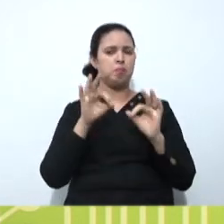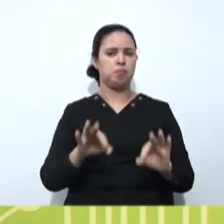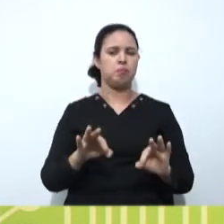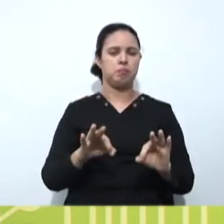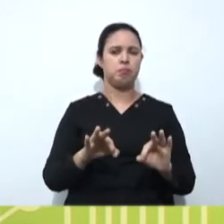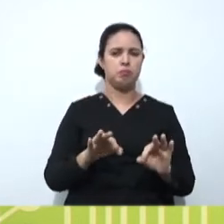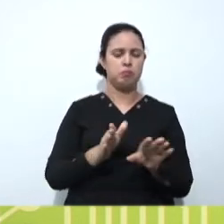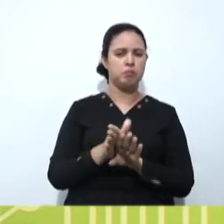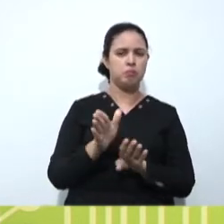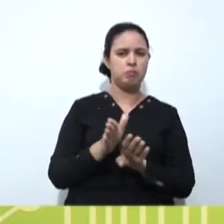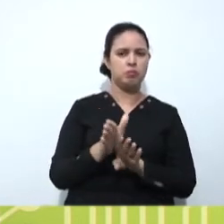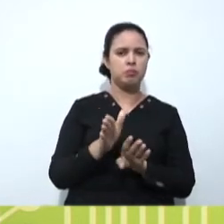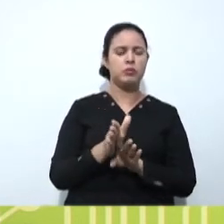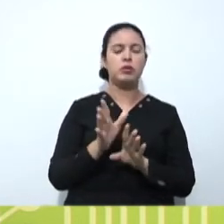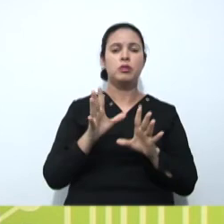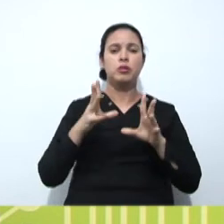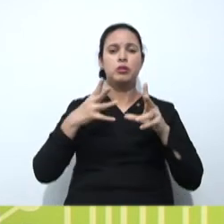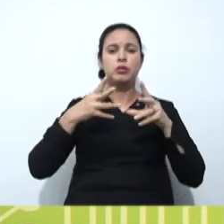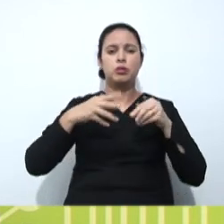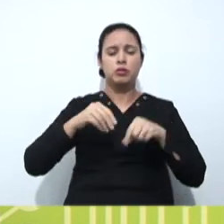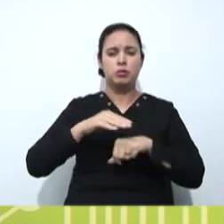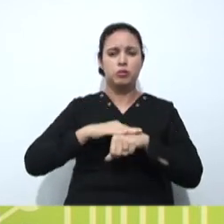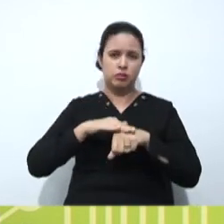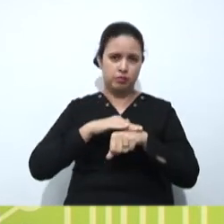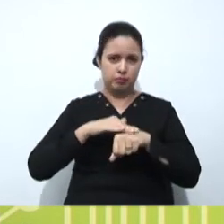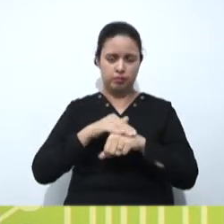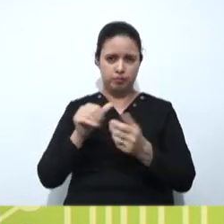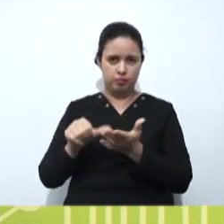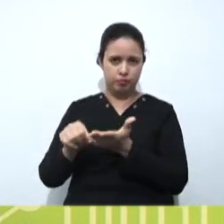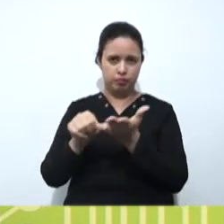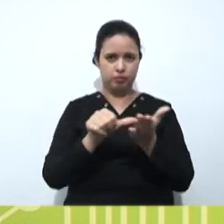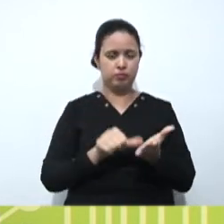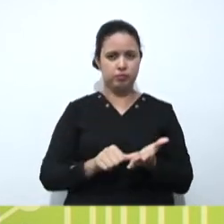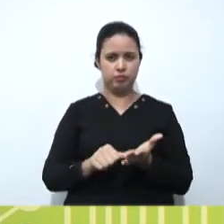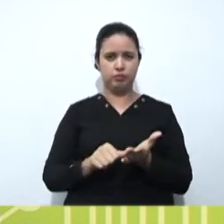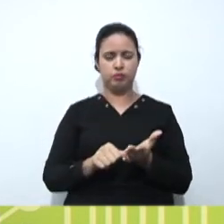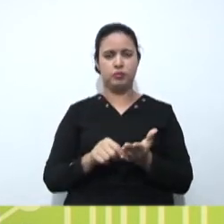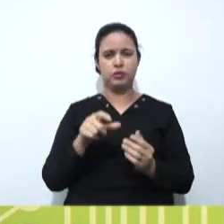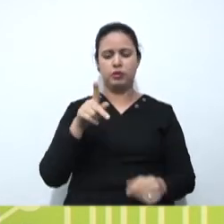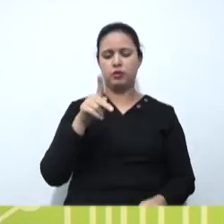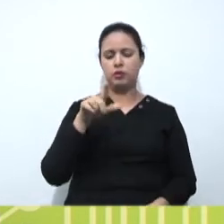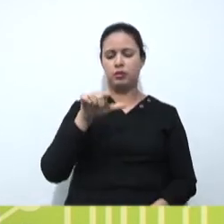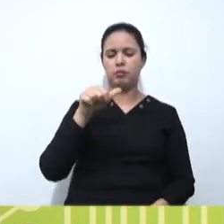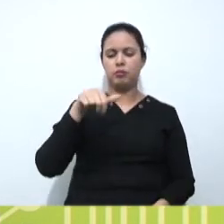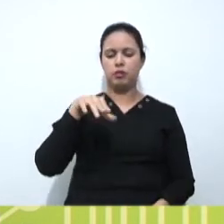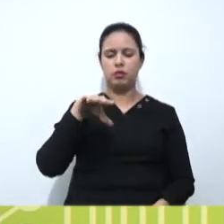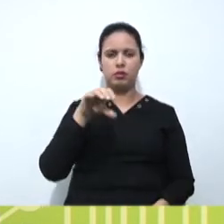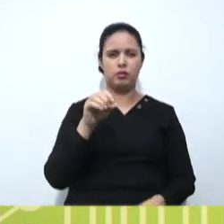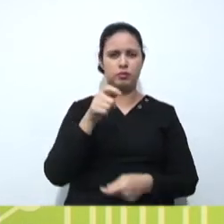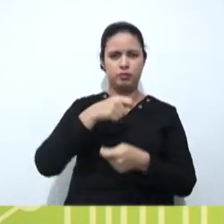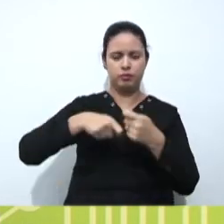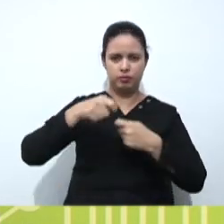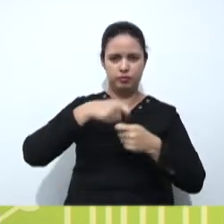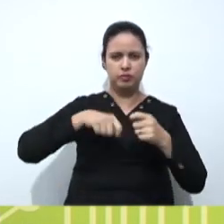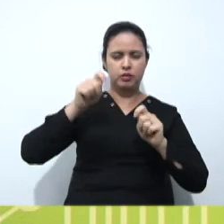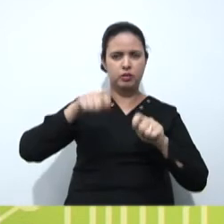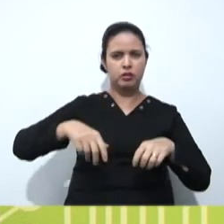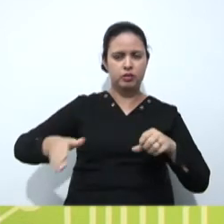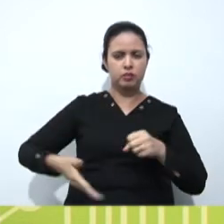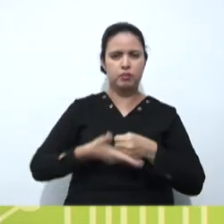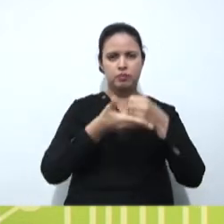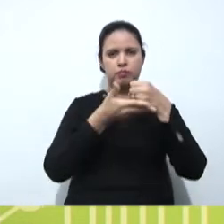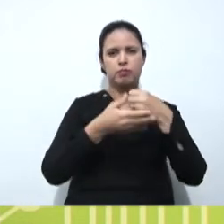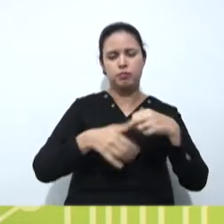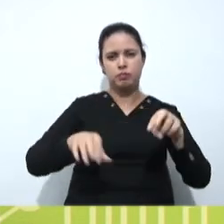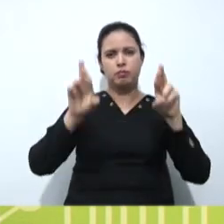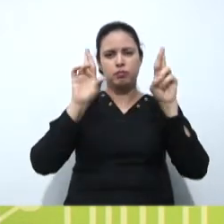orientadas e conversada com todos os cooperados. Olha que interessante. O plano de negócio ele pode dar esse apoio para a sua tomada